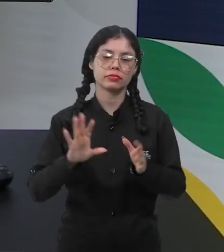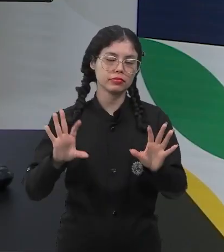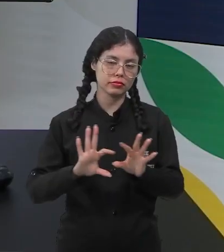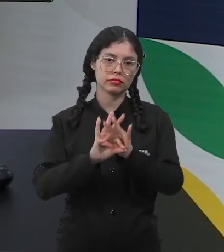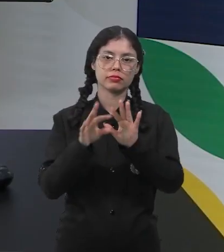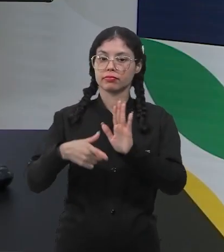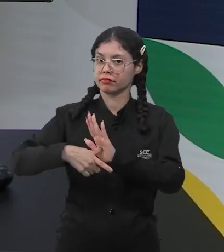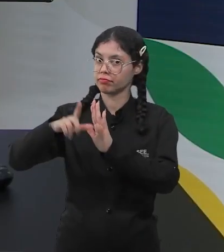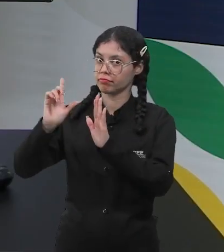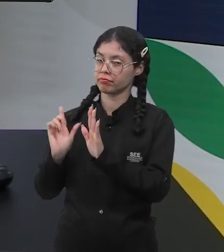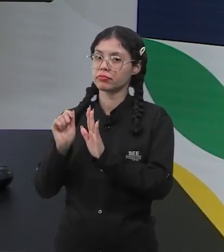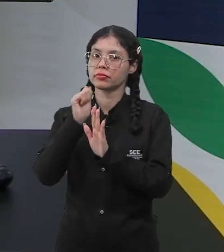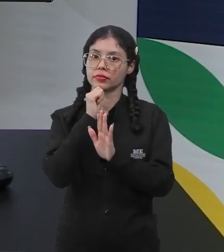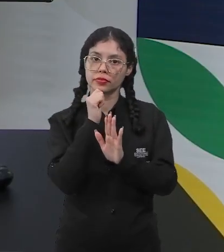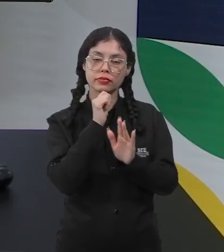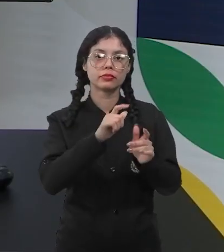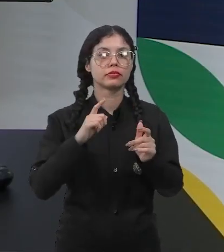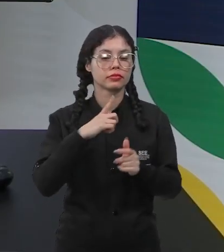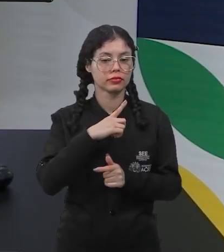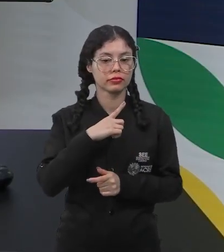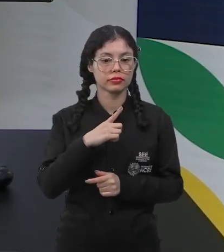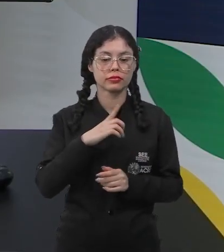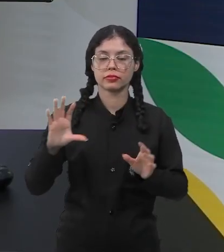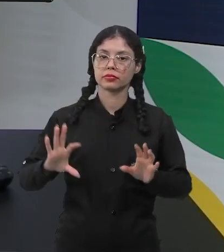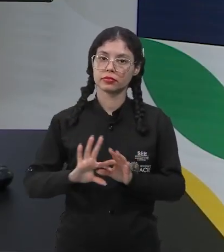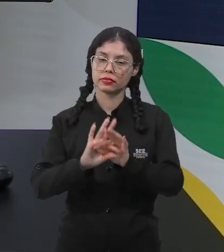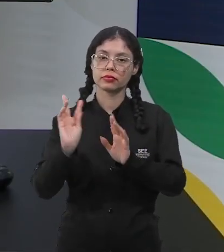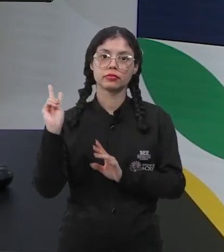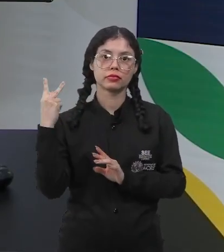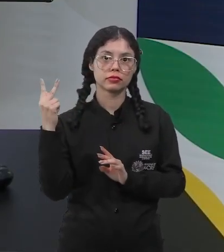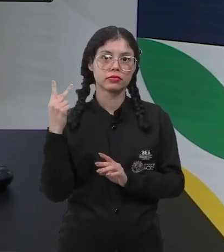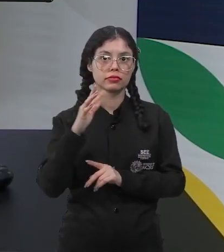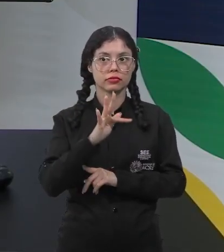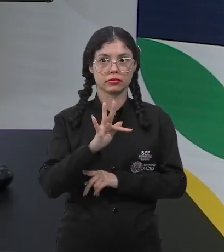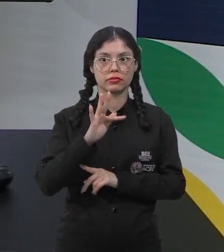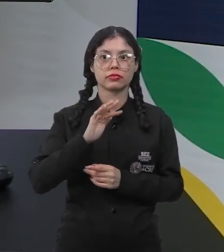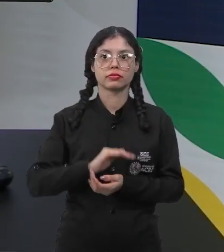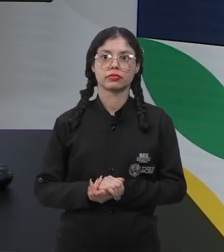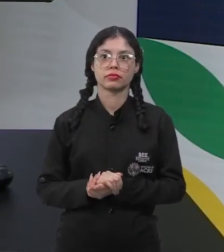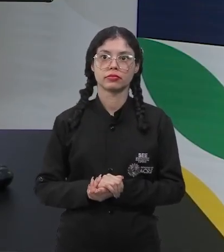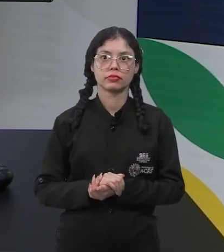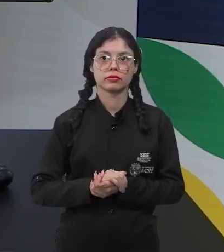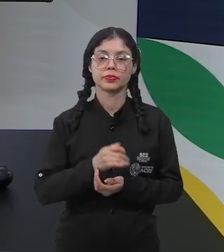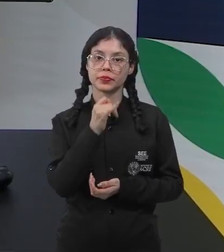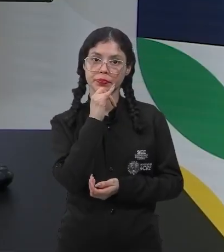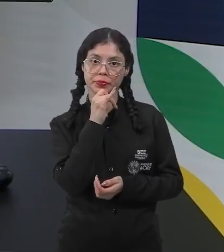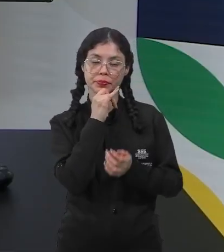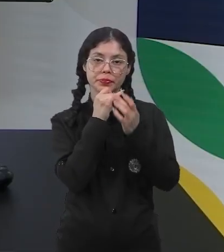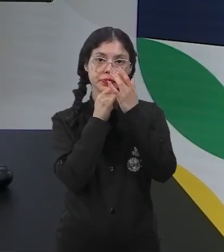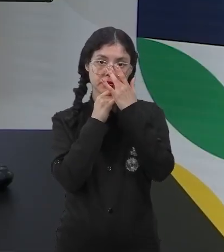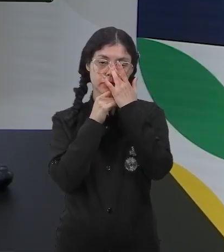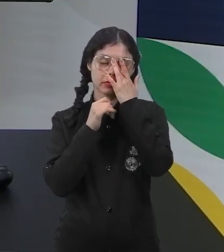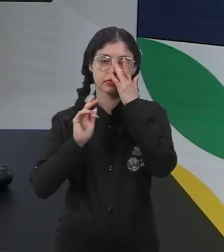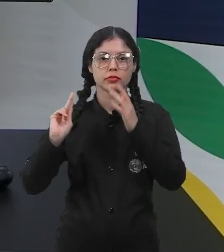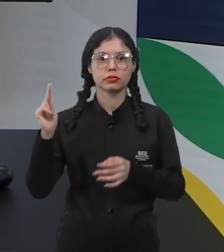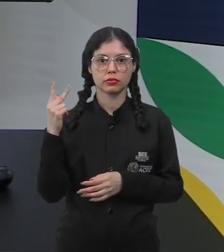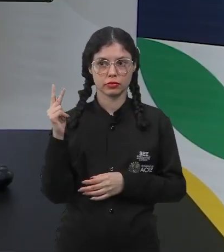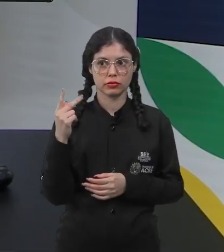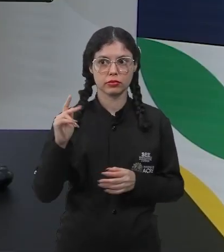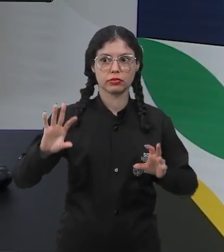ligação anterior, onde tinha o hidrogênio ligado com fluoxigênio e nitrogênio. Então, por exemplo, se o hidrogênio estiver ligado